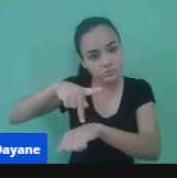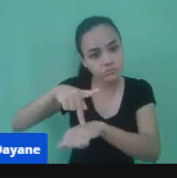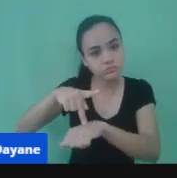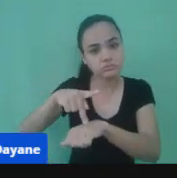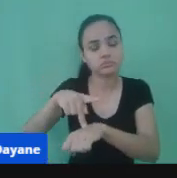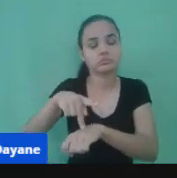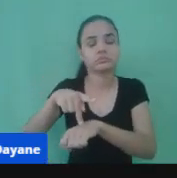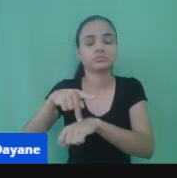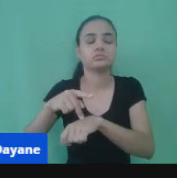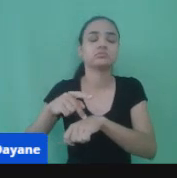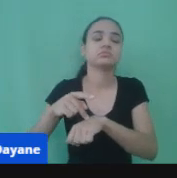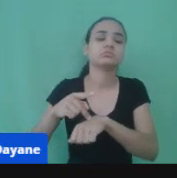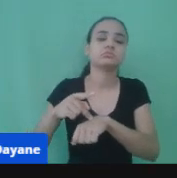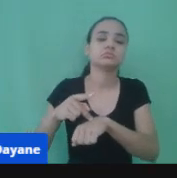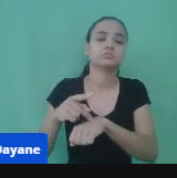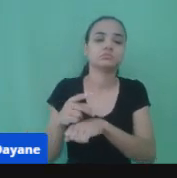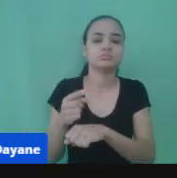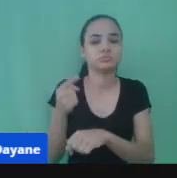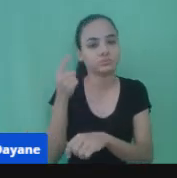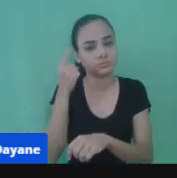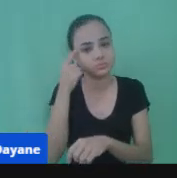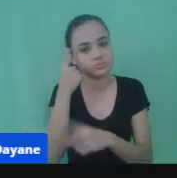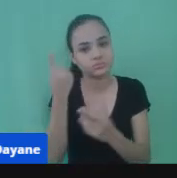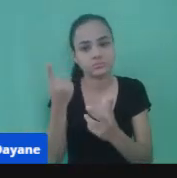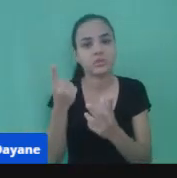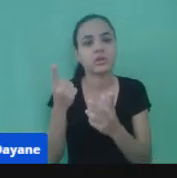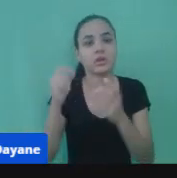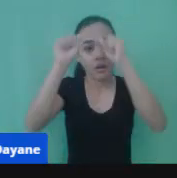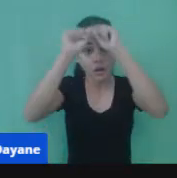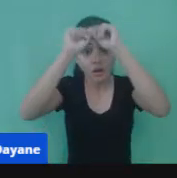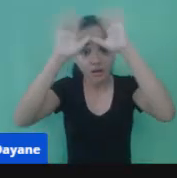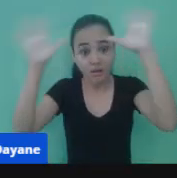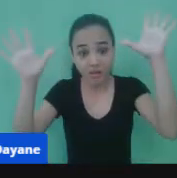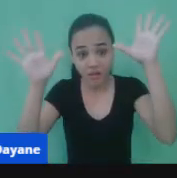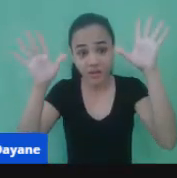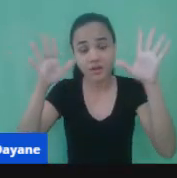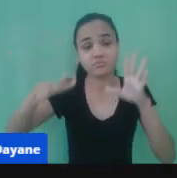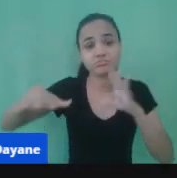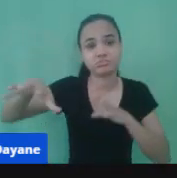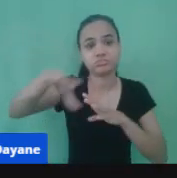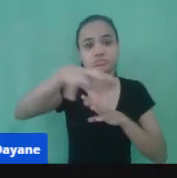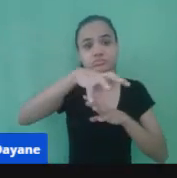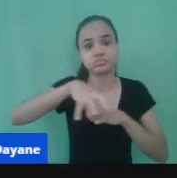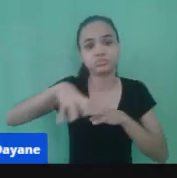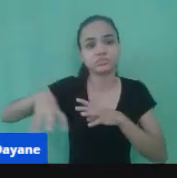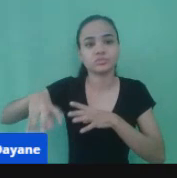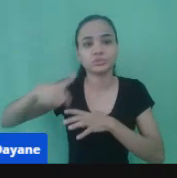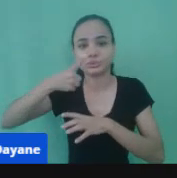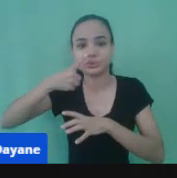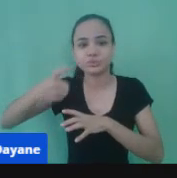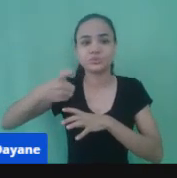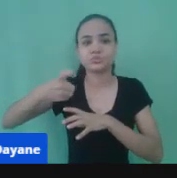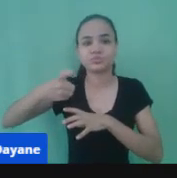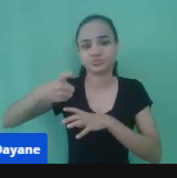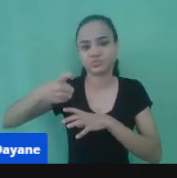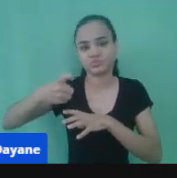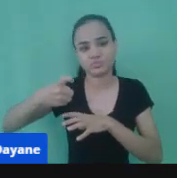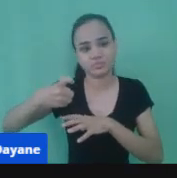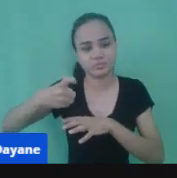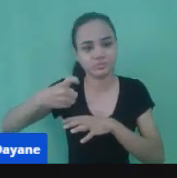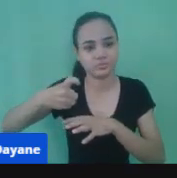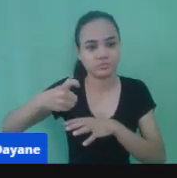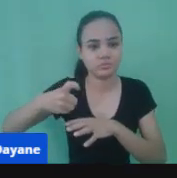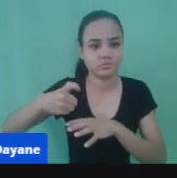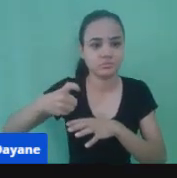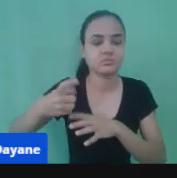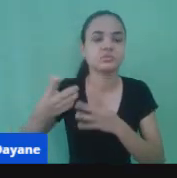toda essa poluição, né? Então, é necessário que a gente consiga, que eles se reunissem, né, por meio